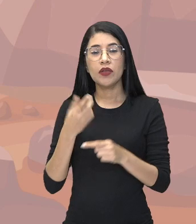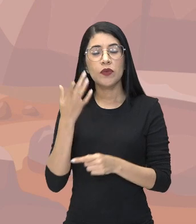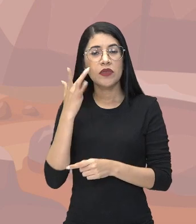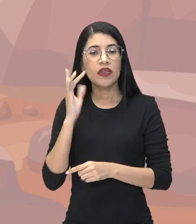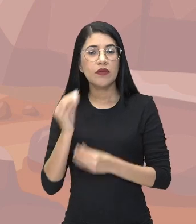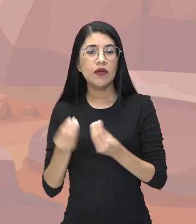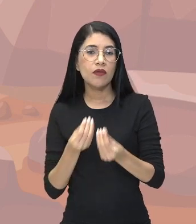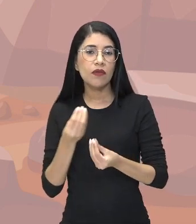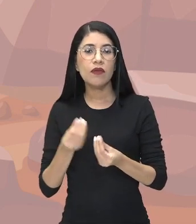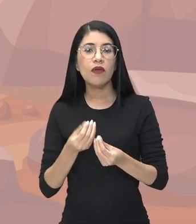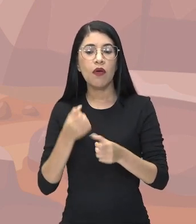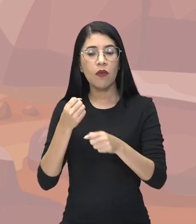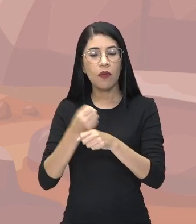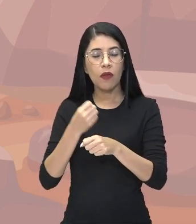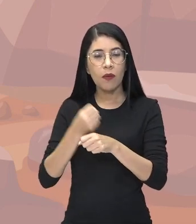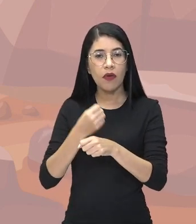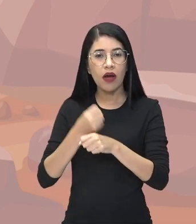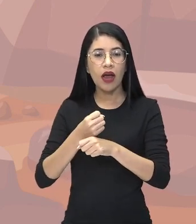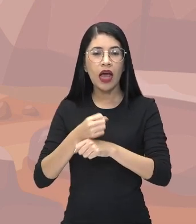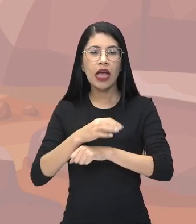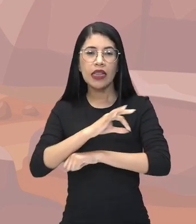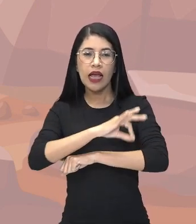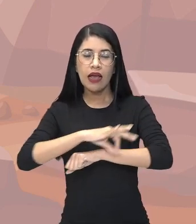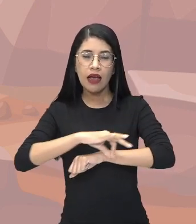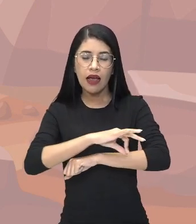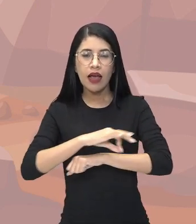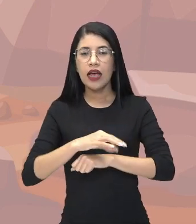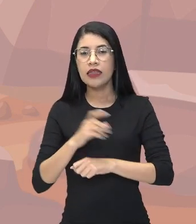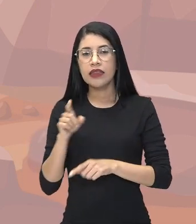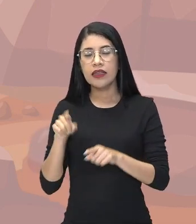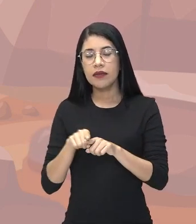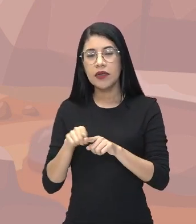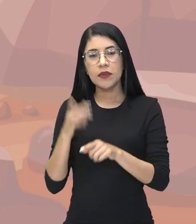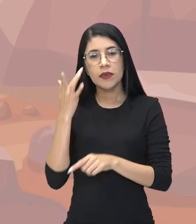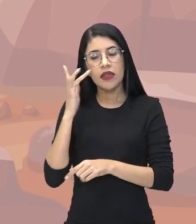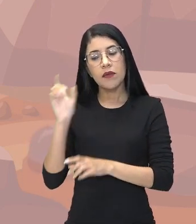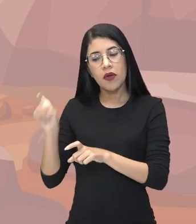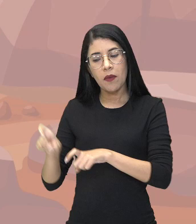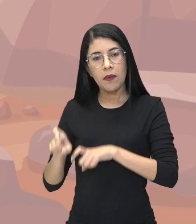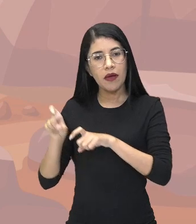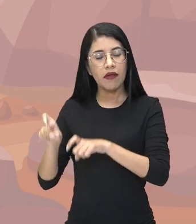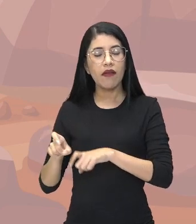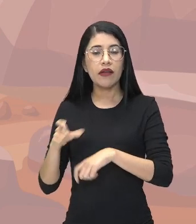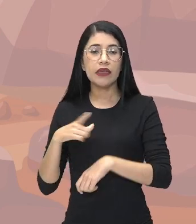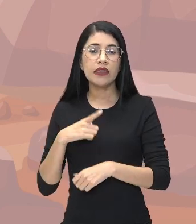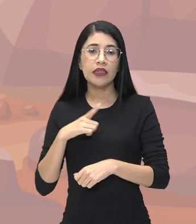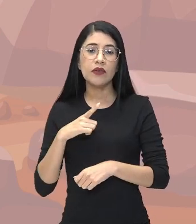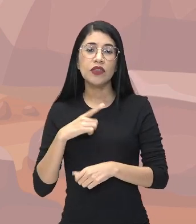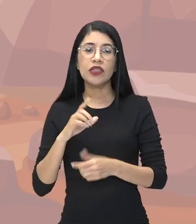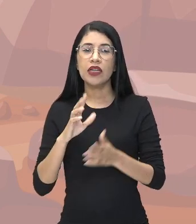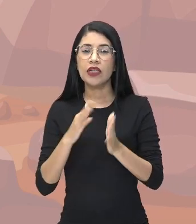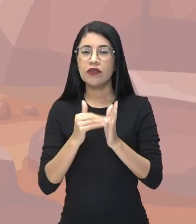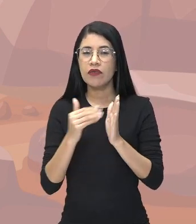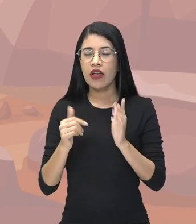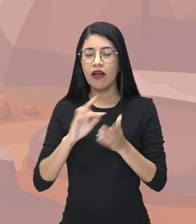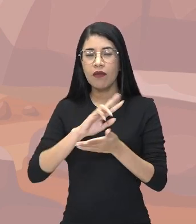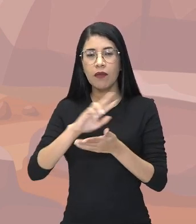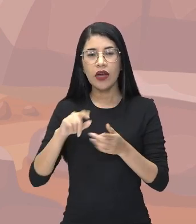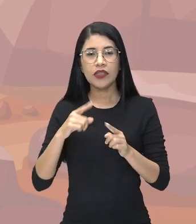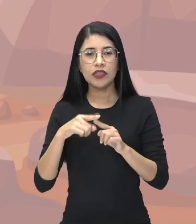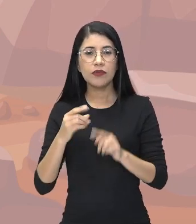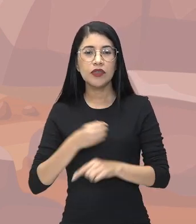domínio ainda da arquitetura, não tinham domínio da pecuária, então existiam vários estilos que foi